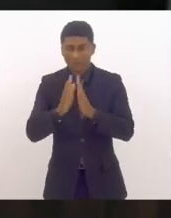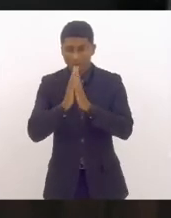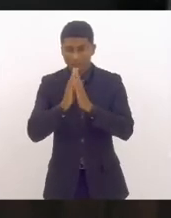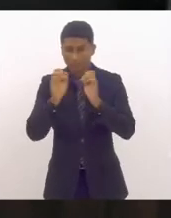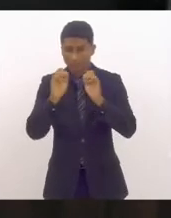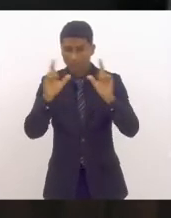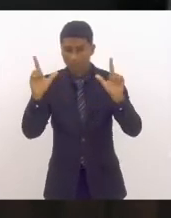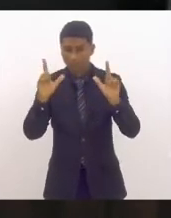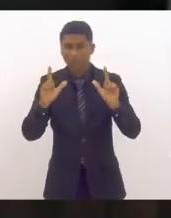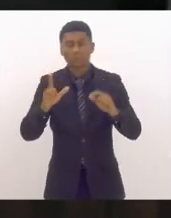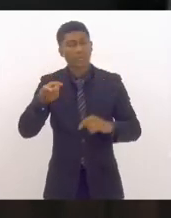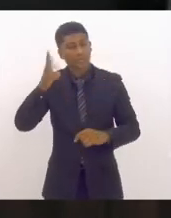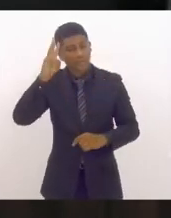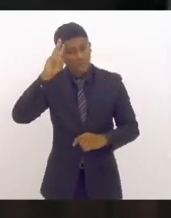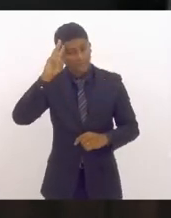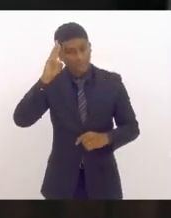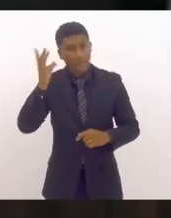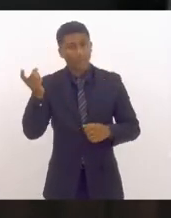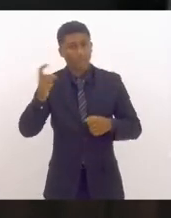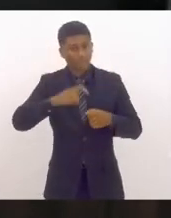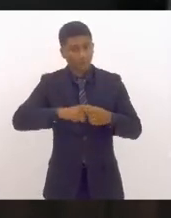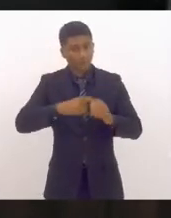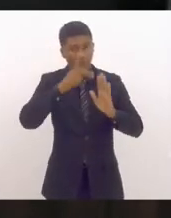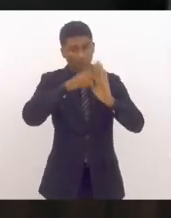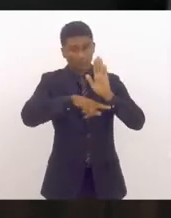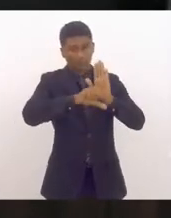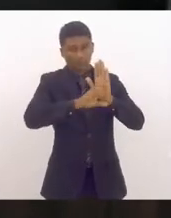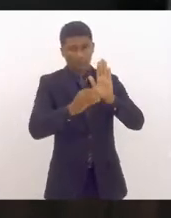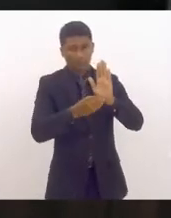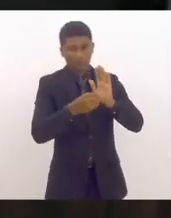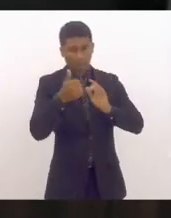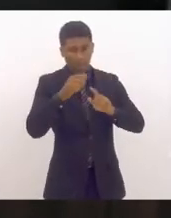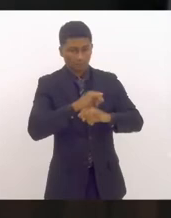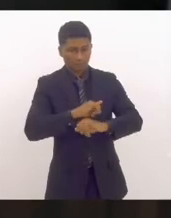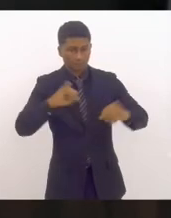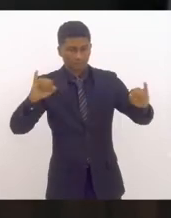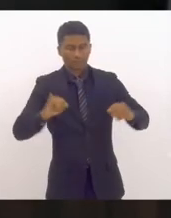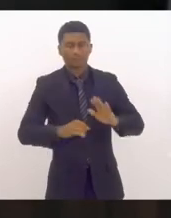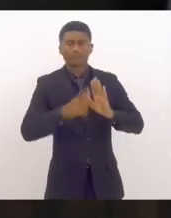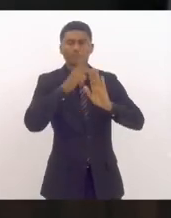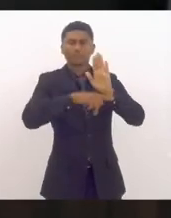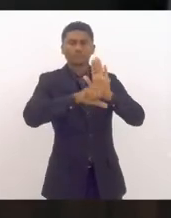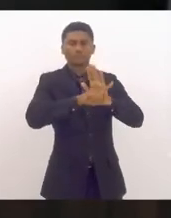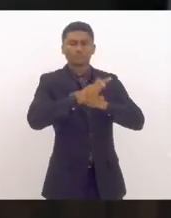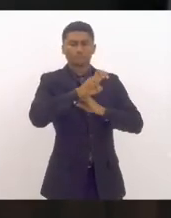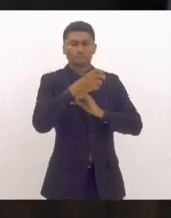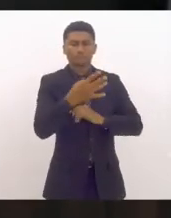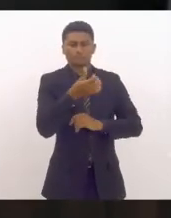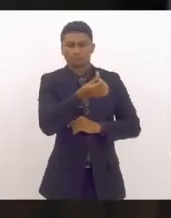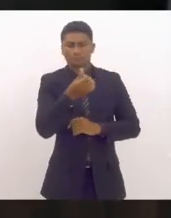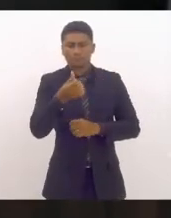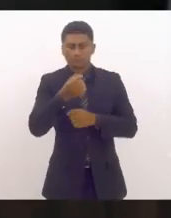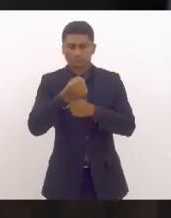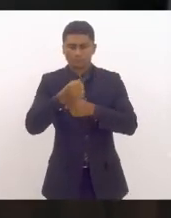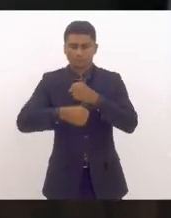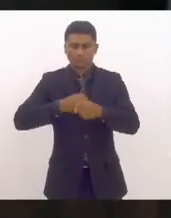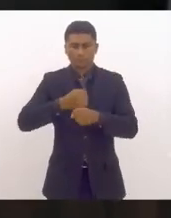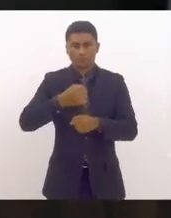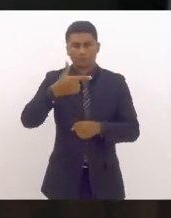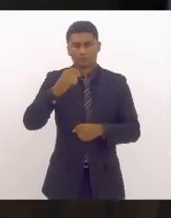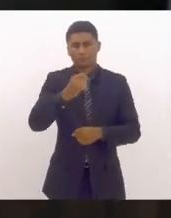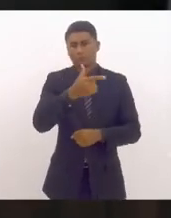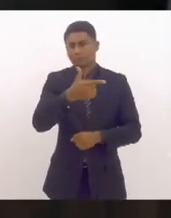terça-feira retorna o projeto da deputada Marta Rocha. Anuncio o projeto de lei 5466 de 22, de autoria do